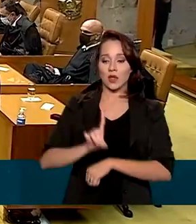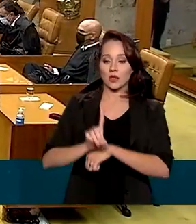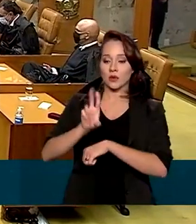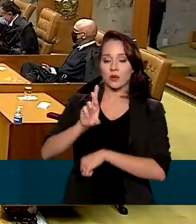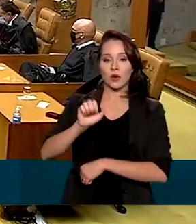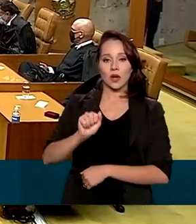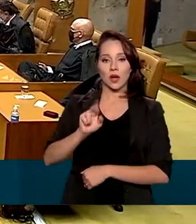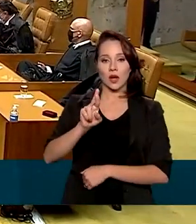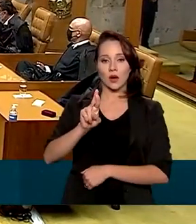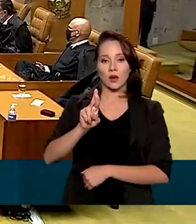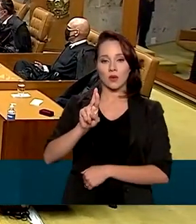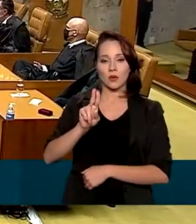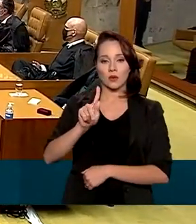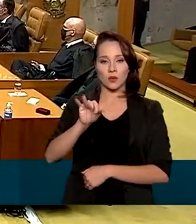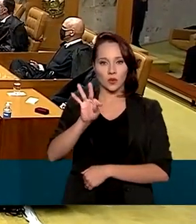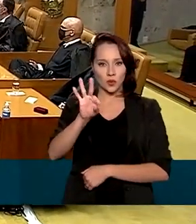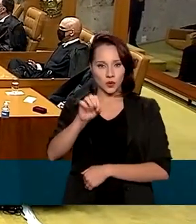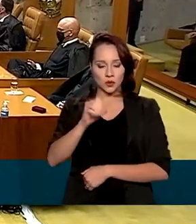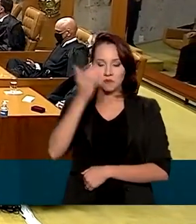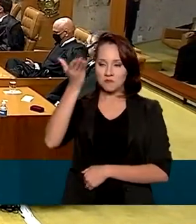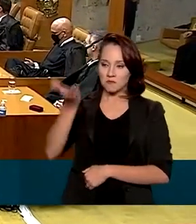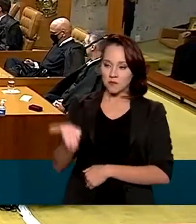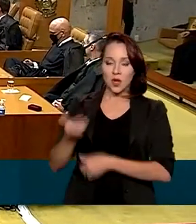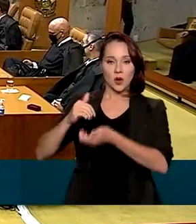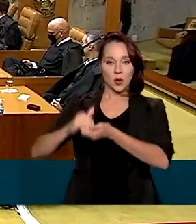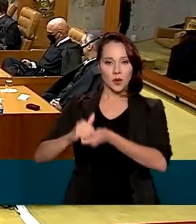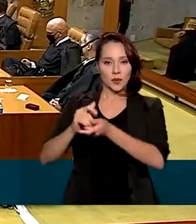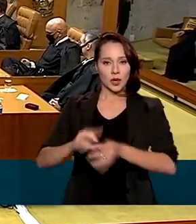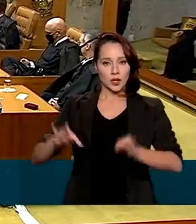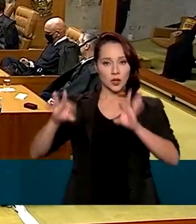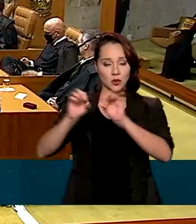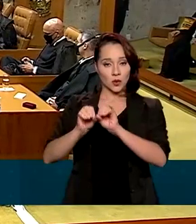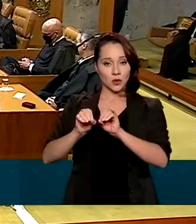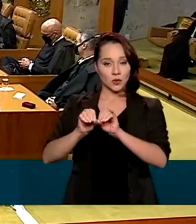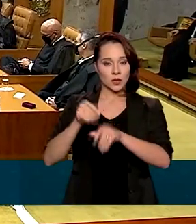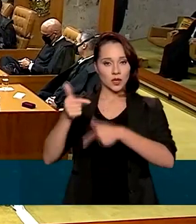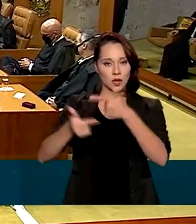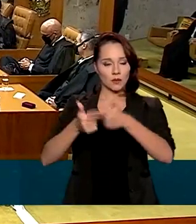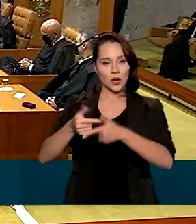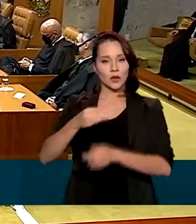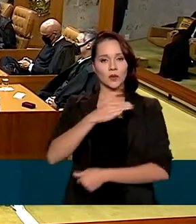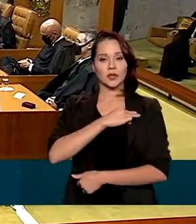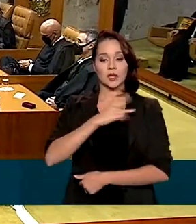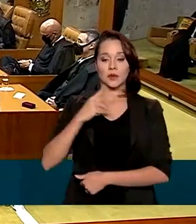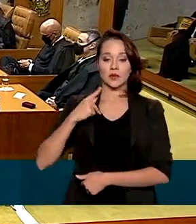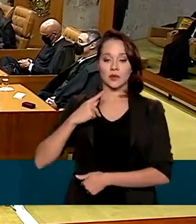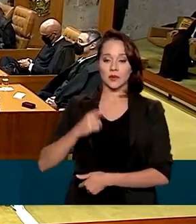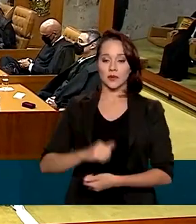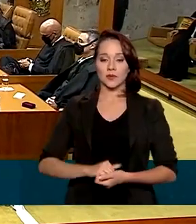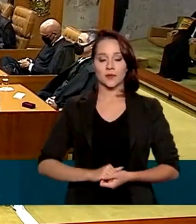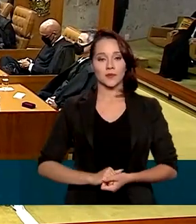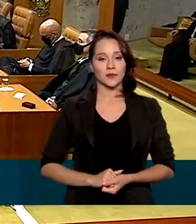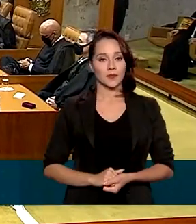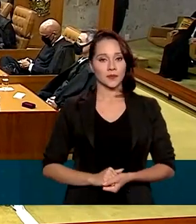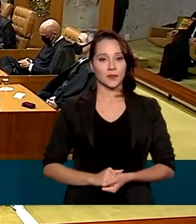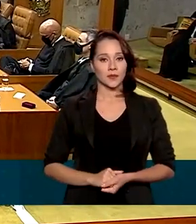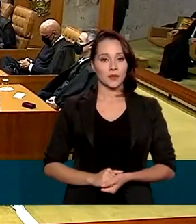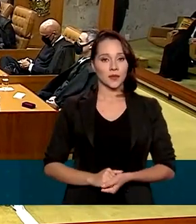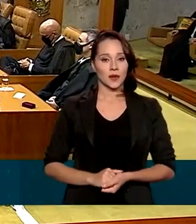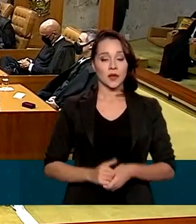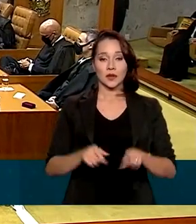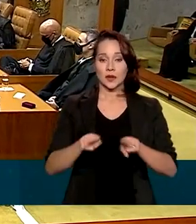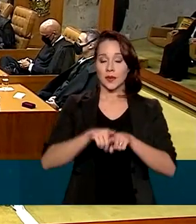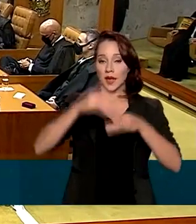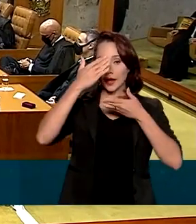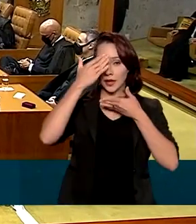Augusto Aras, na pessoa de quem estendo os cumprimentos a todos os membros do Ministério Público. Também agradeço